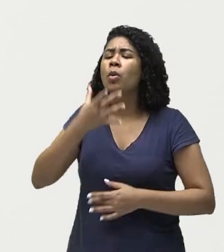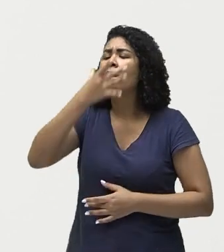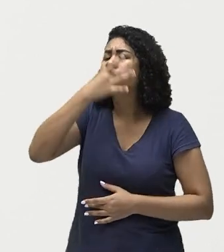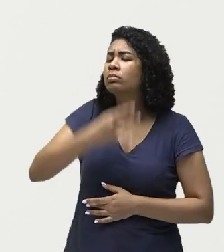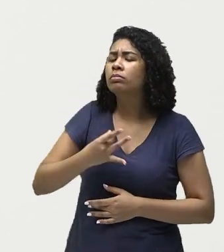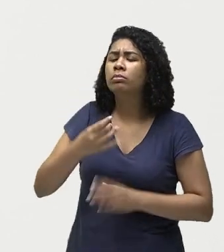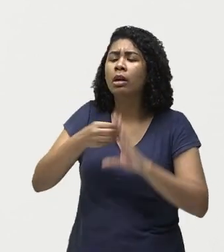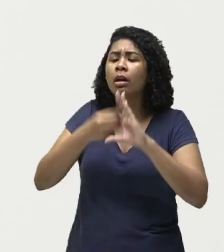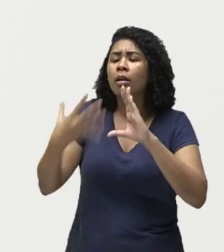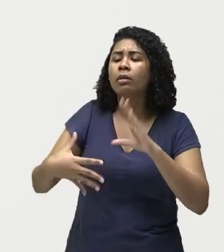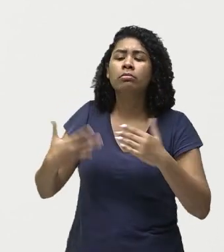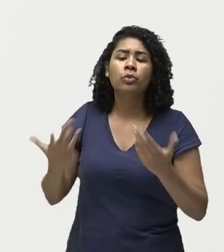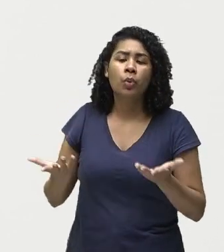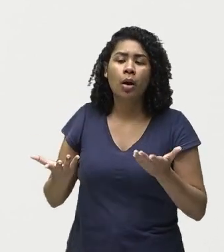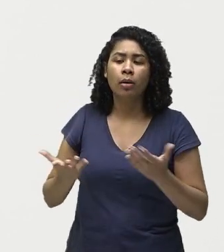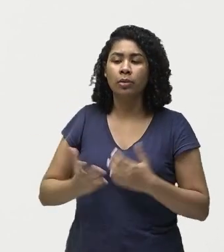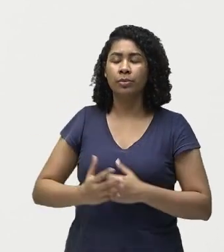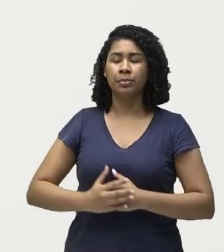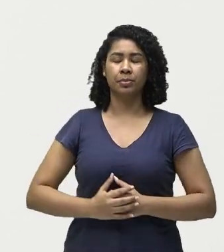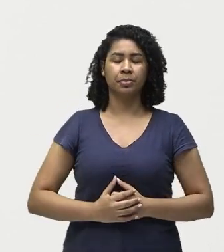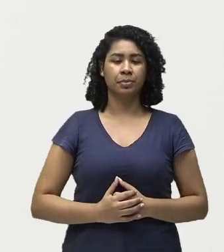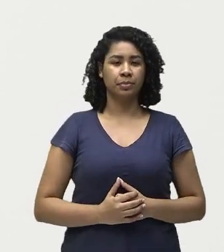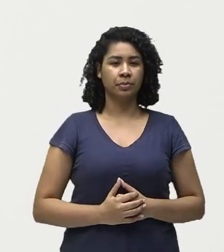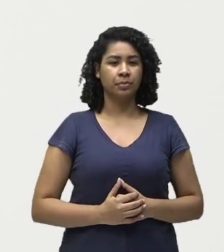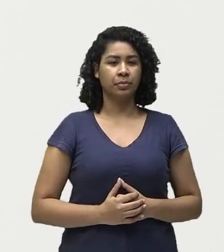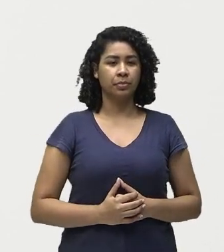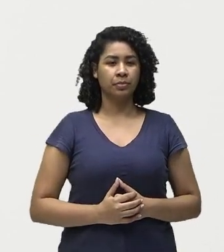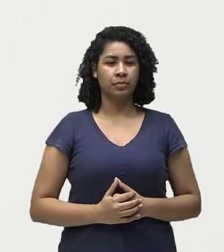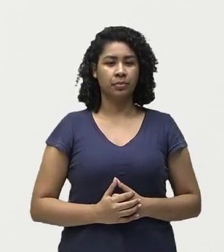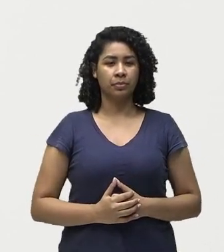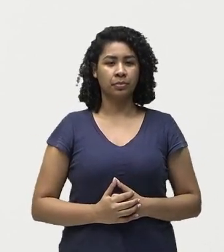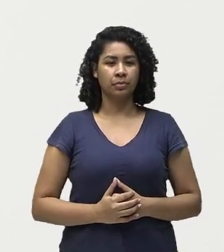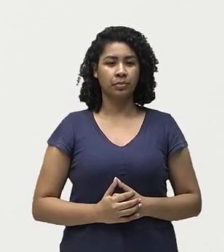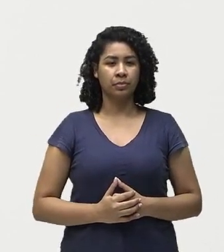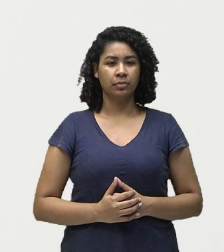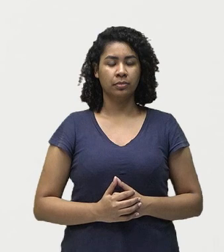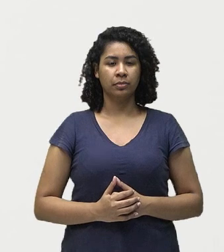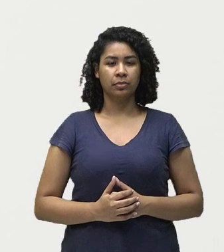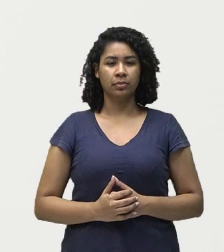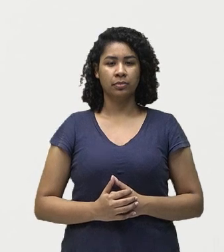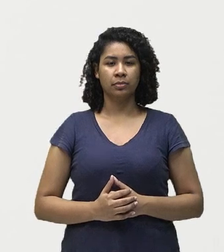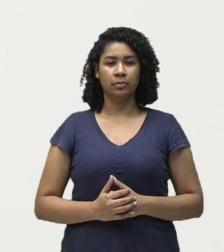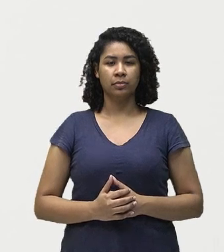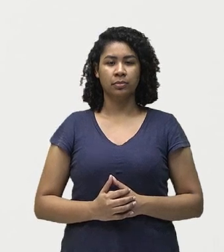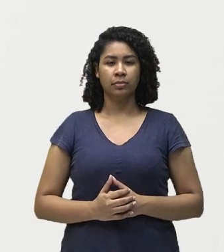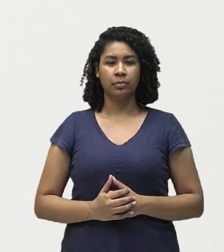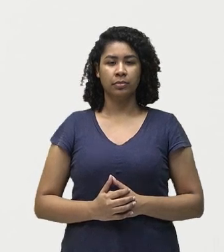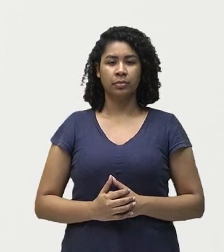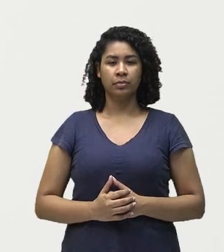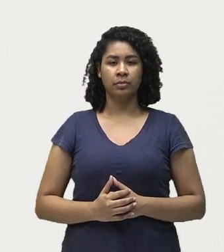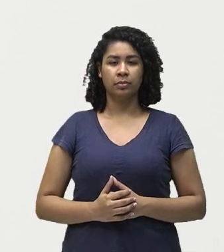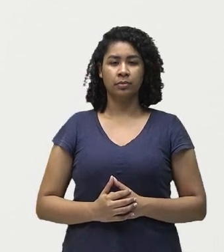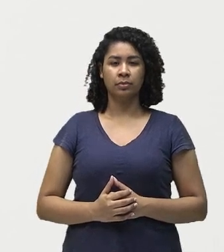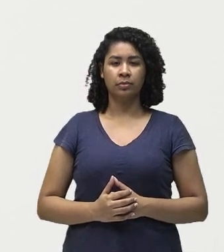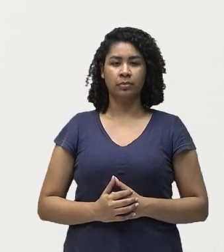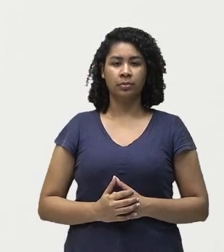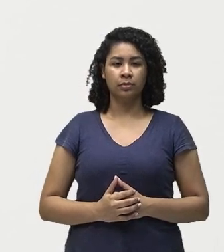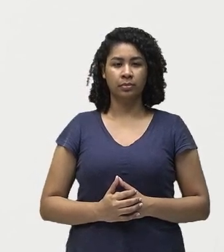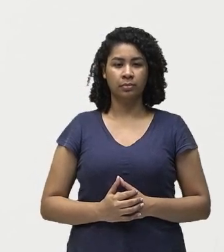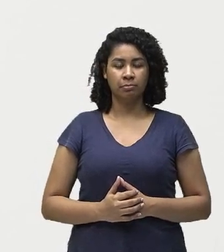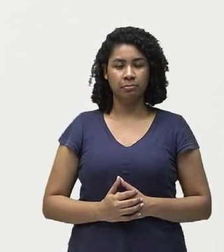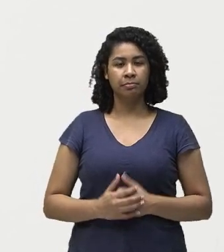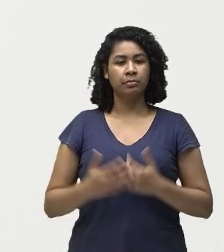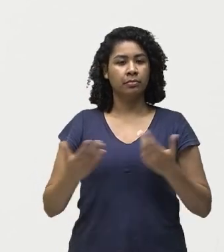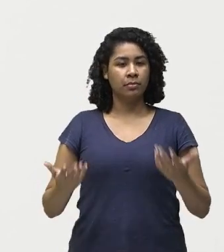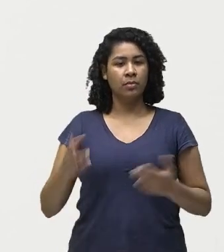tall and big. How old is he? He is for 7. Usamos